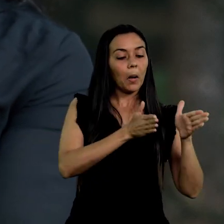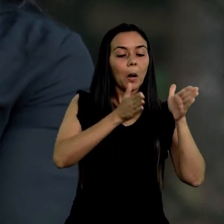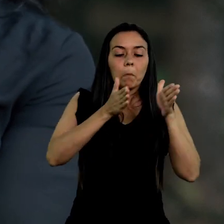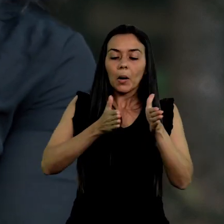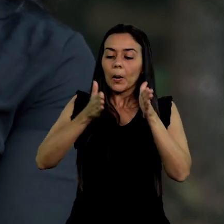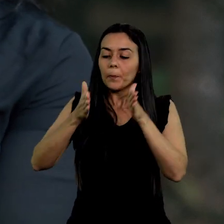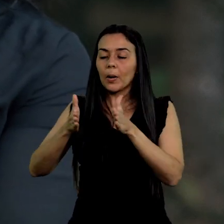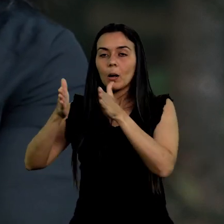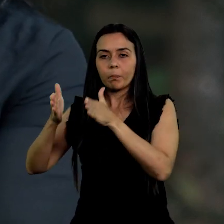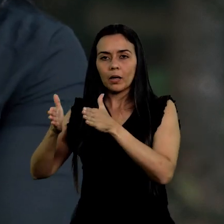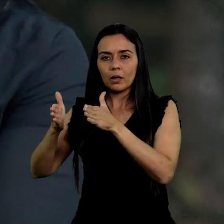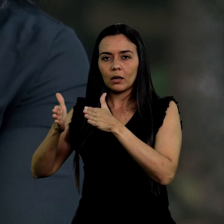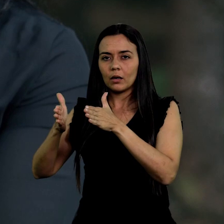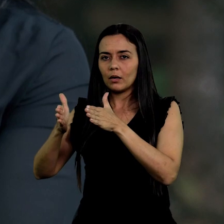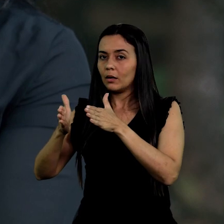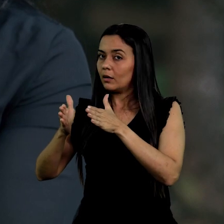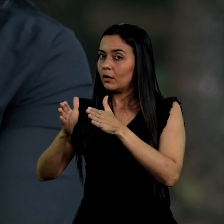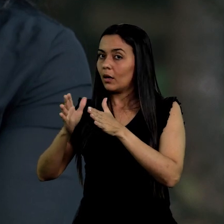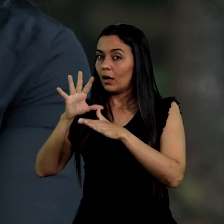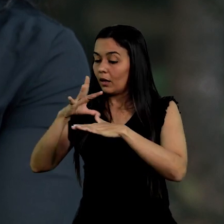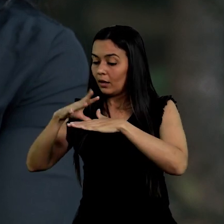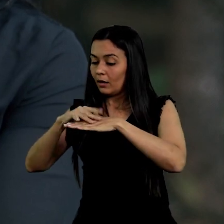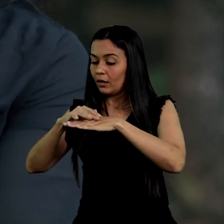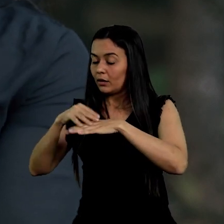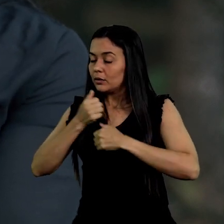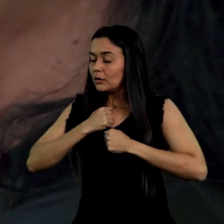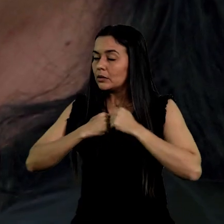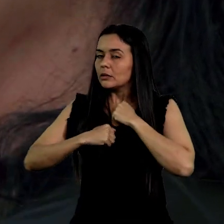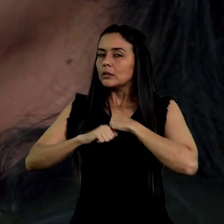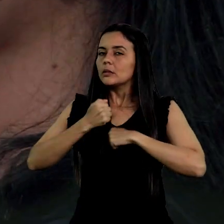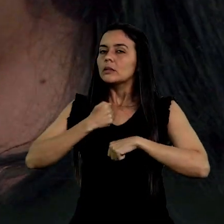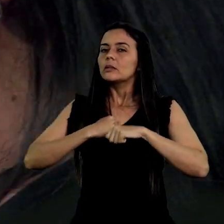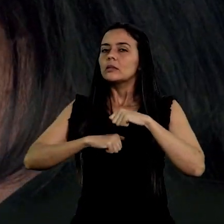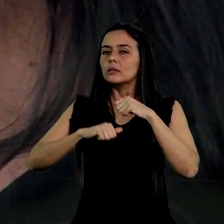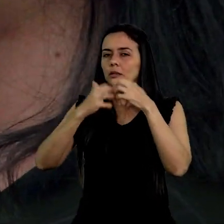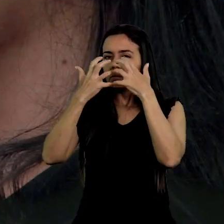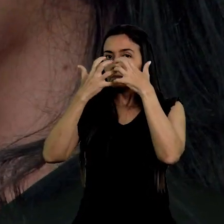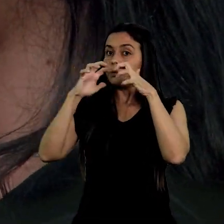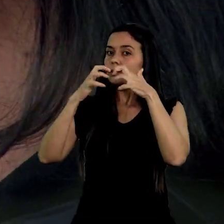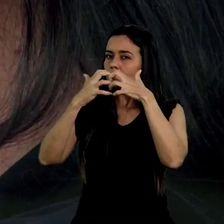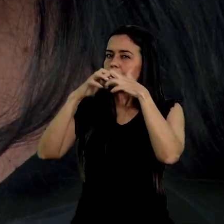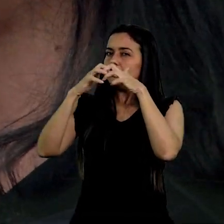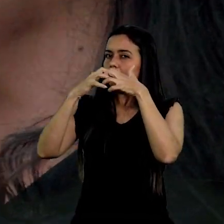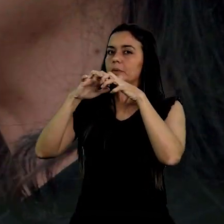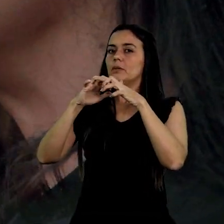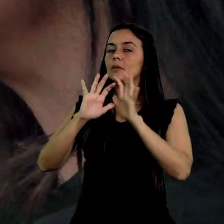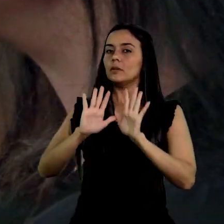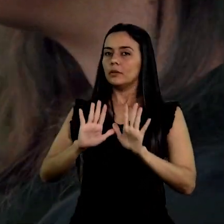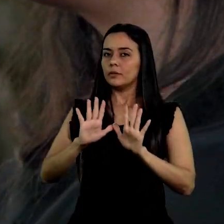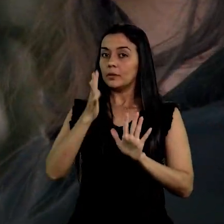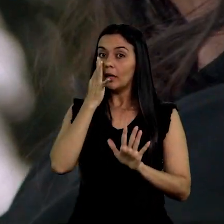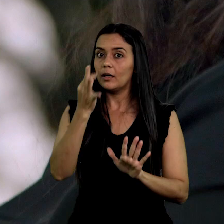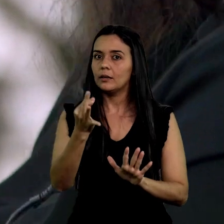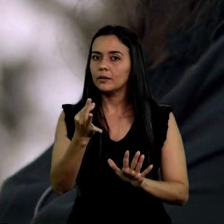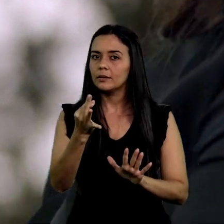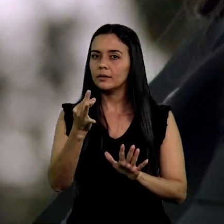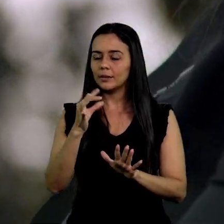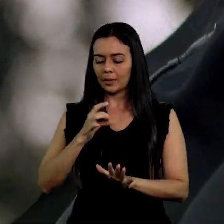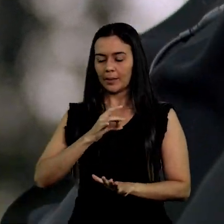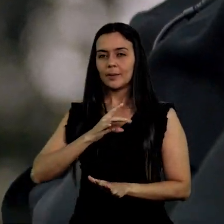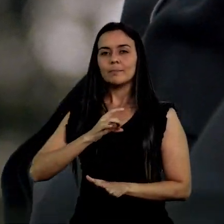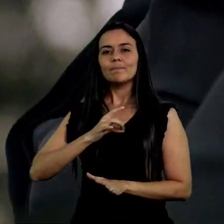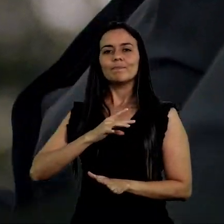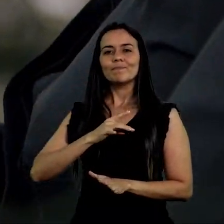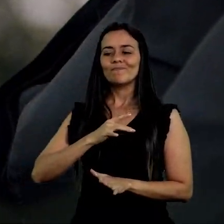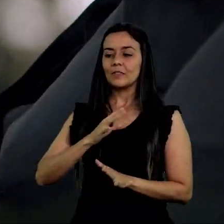ponto de gerar um transtorno de ansiedade, né? É o cérebro estar sempre percebendo o risco.